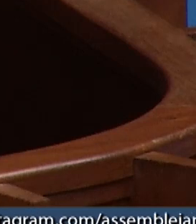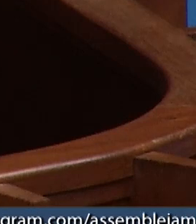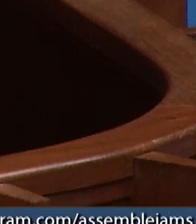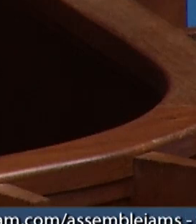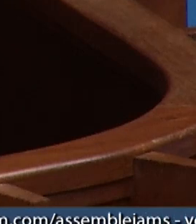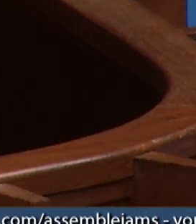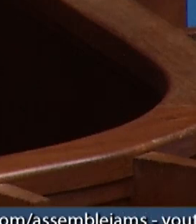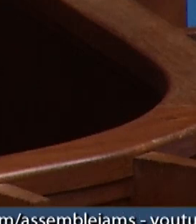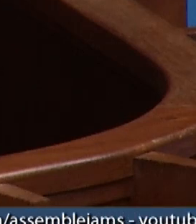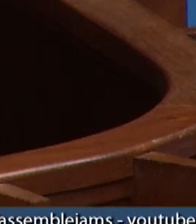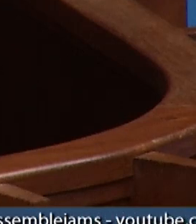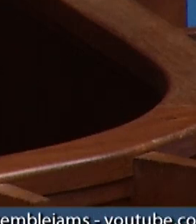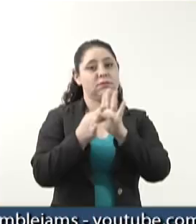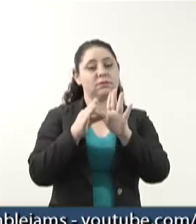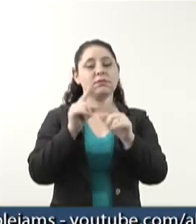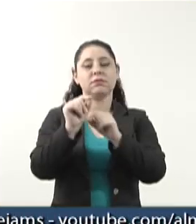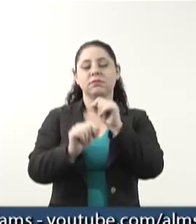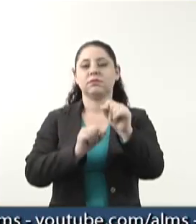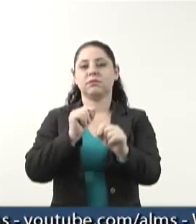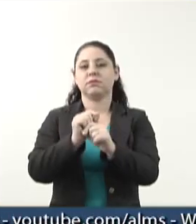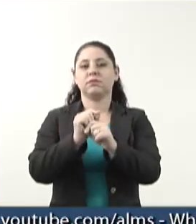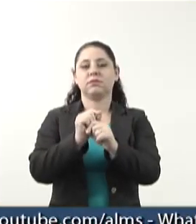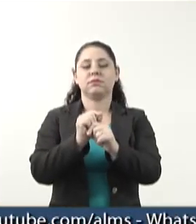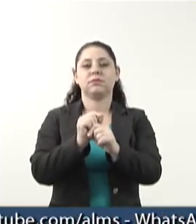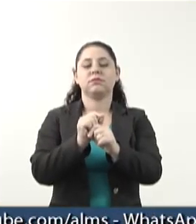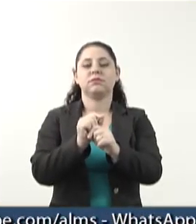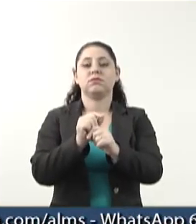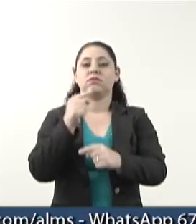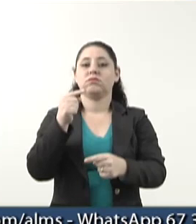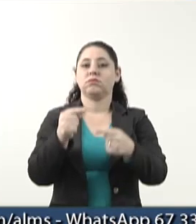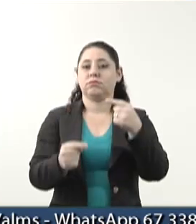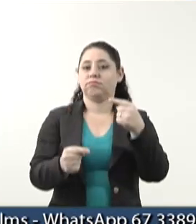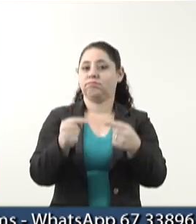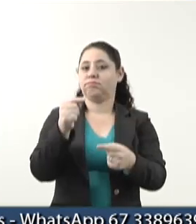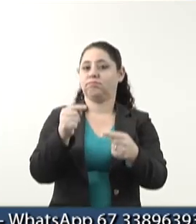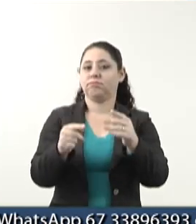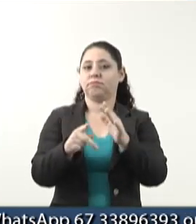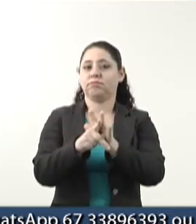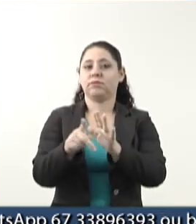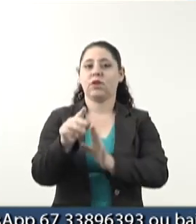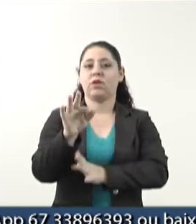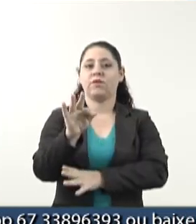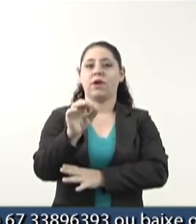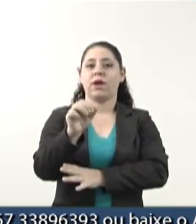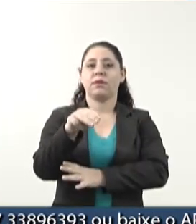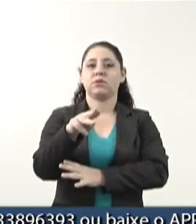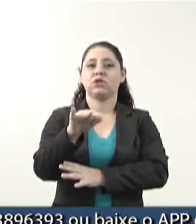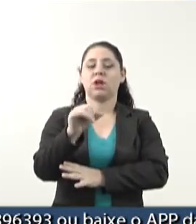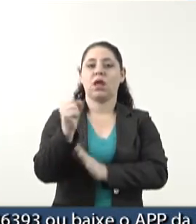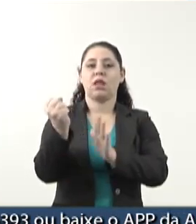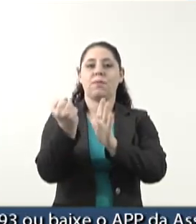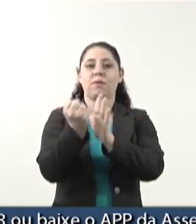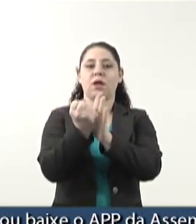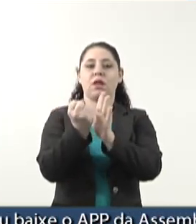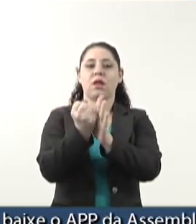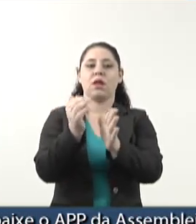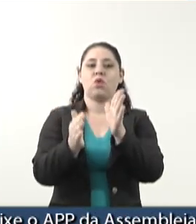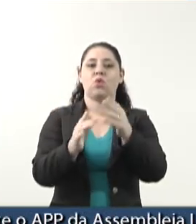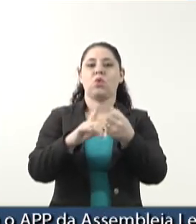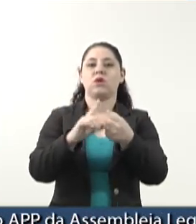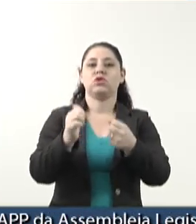sugerida por meio do estrondoso debate acerca do famigerado marco temporal, que é o